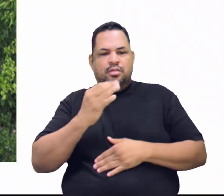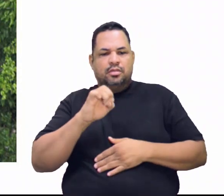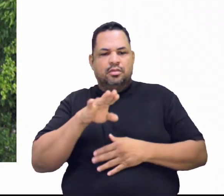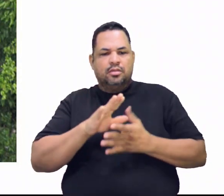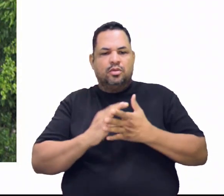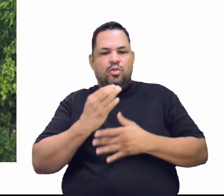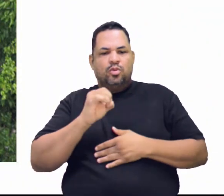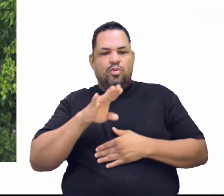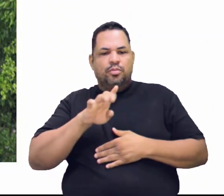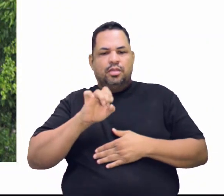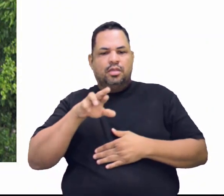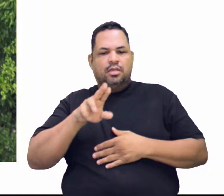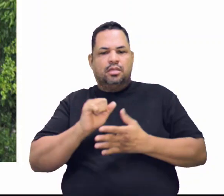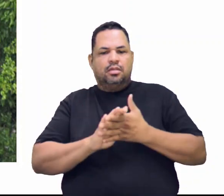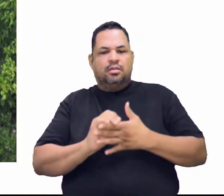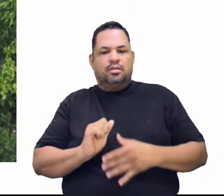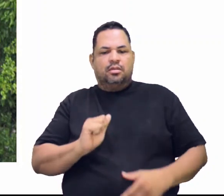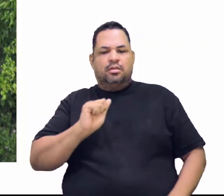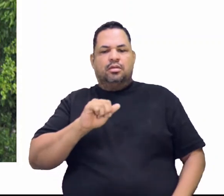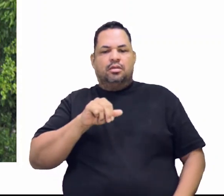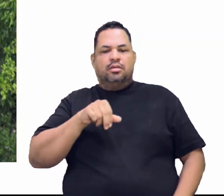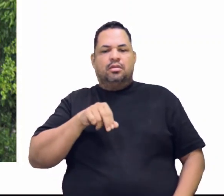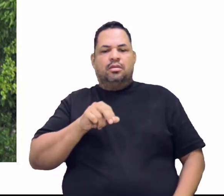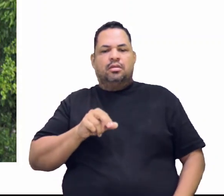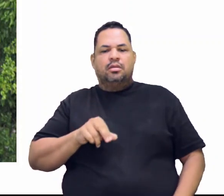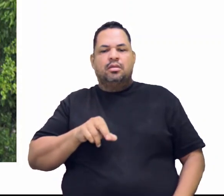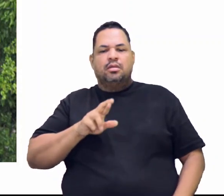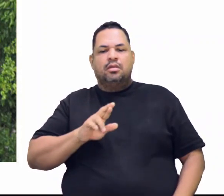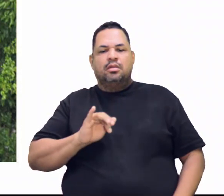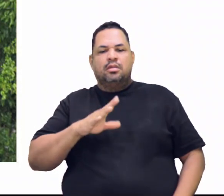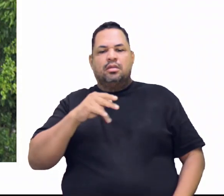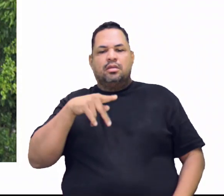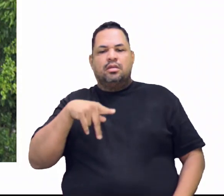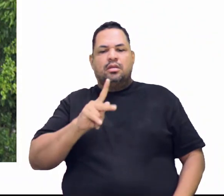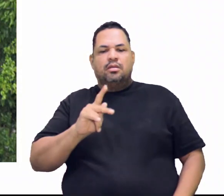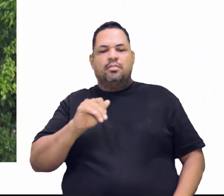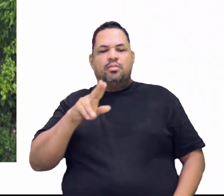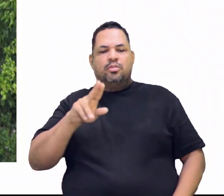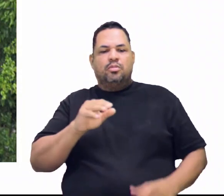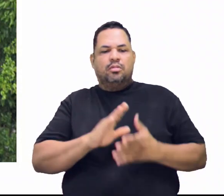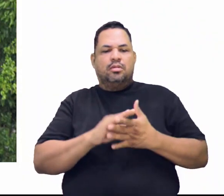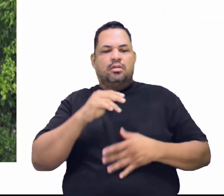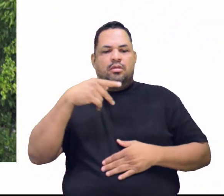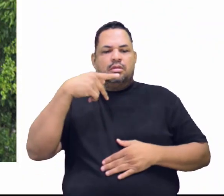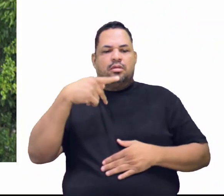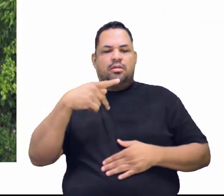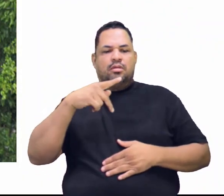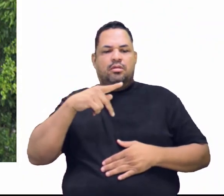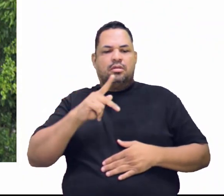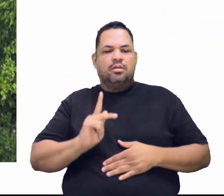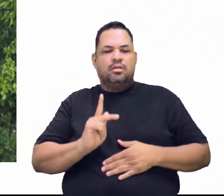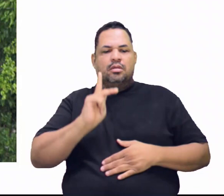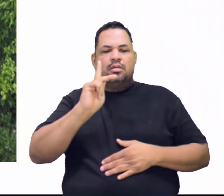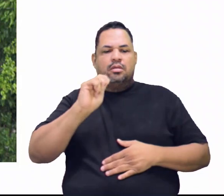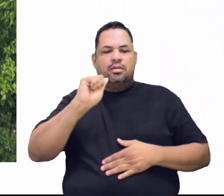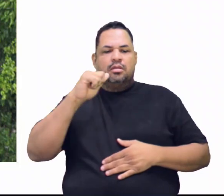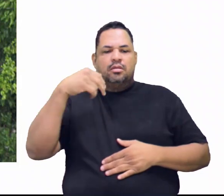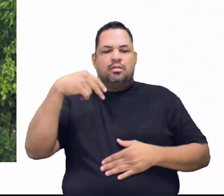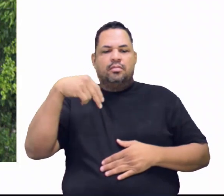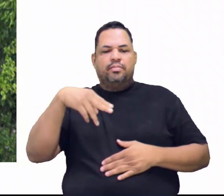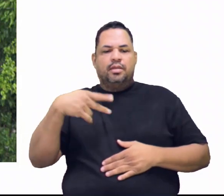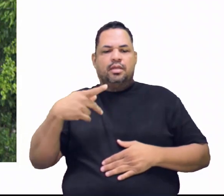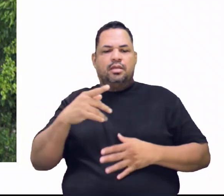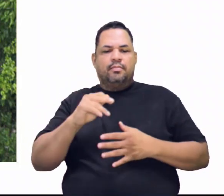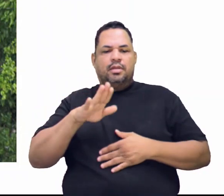Canoê, Corumbiara, Aricapu, Campé, Macurape e Aruá, estão